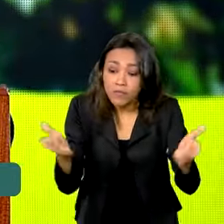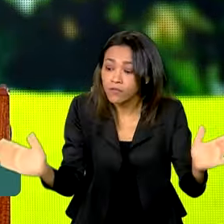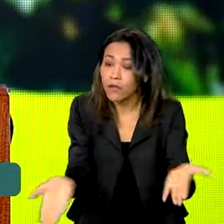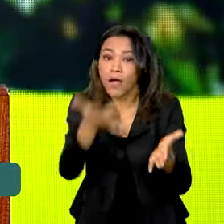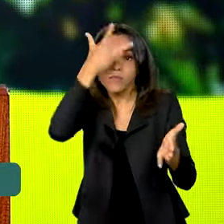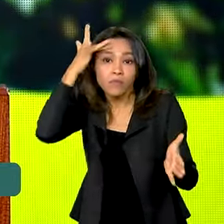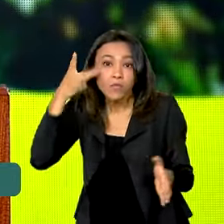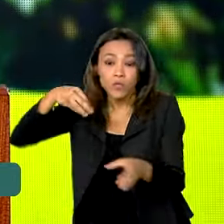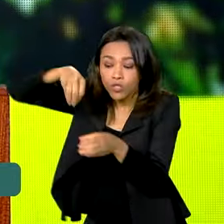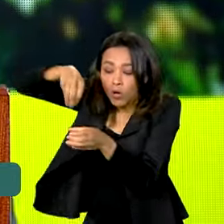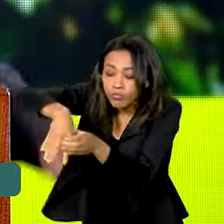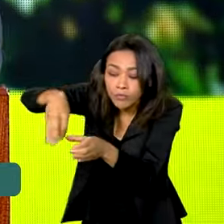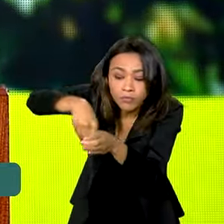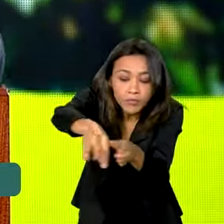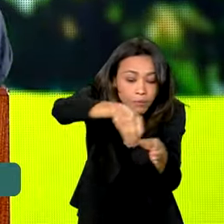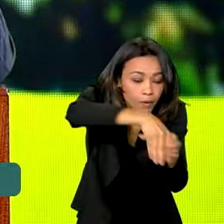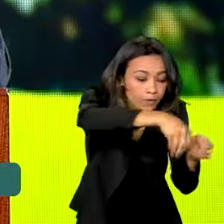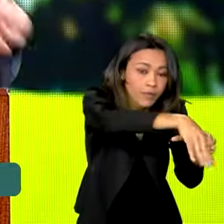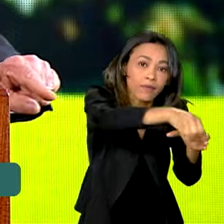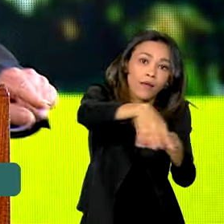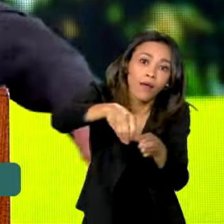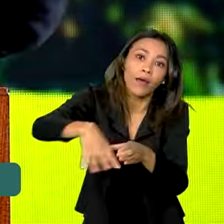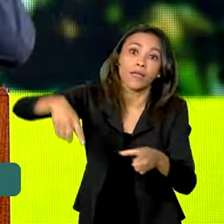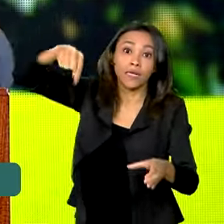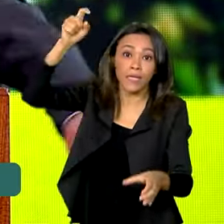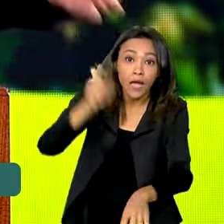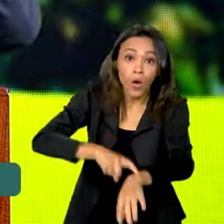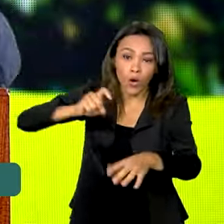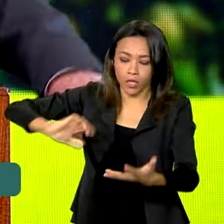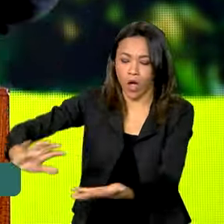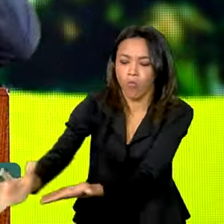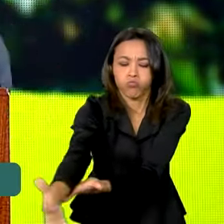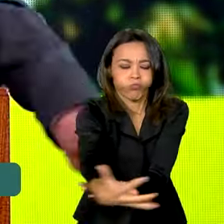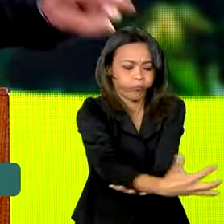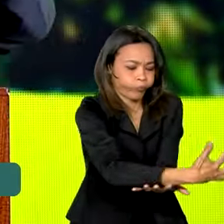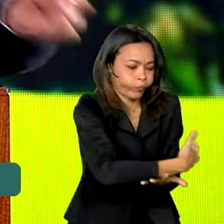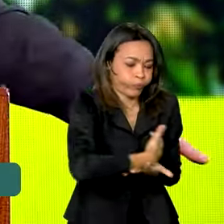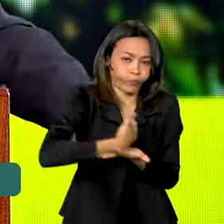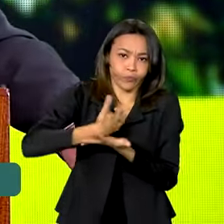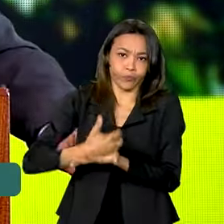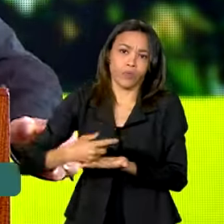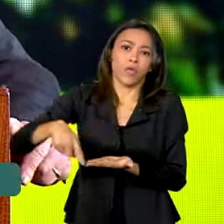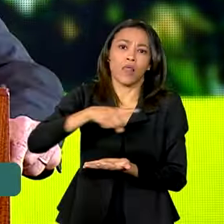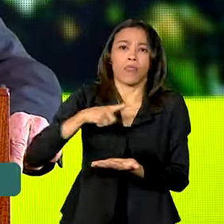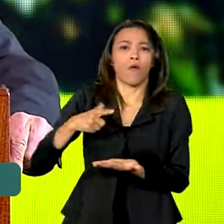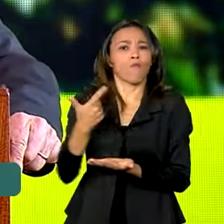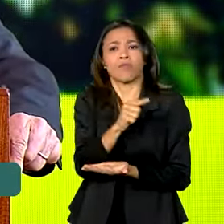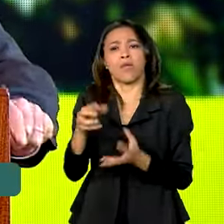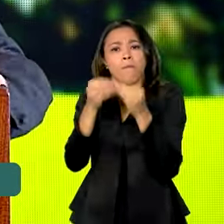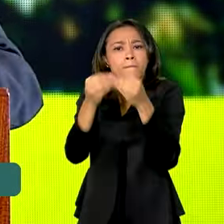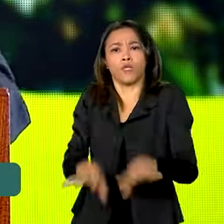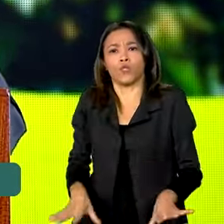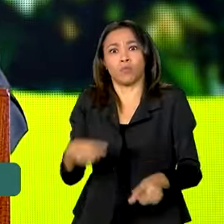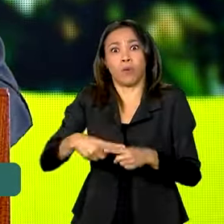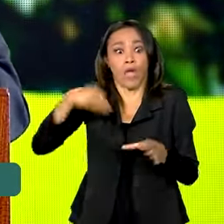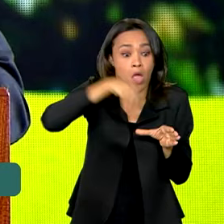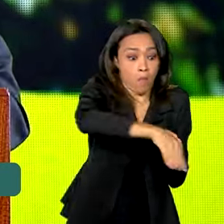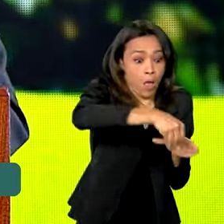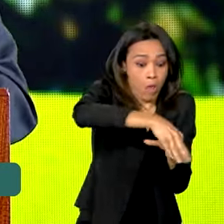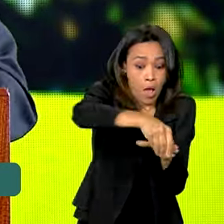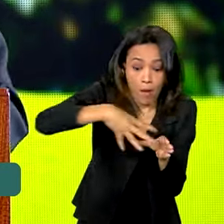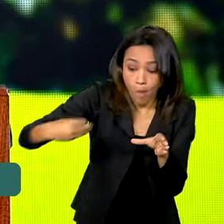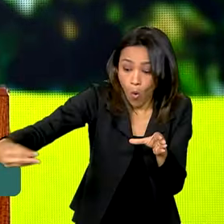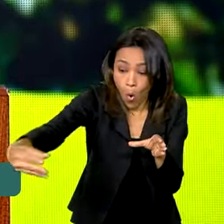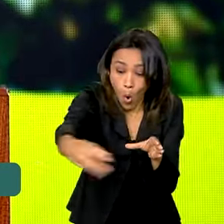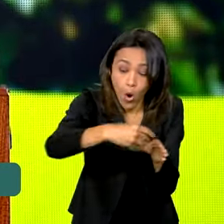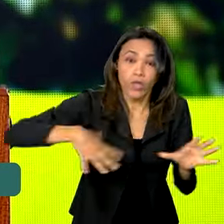possível e garantir para as pessoas que na hora da colheita a gente não vai deixar eles ter prejuízo porque plantaram demais. O governo